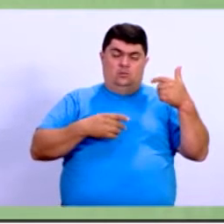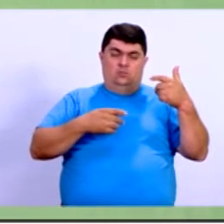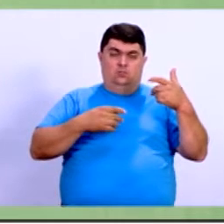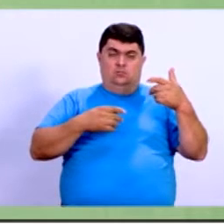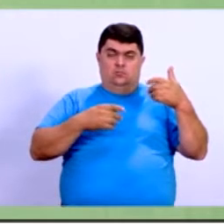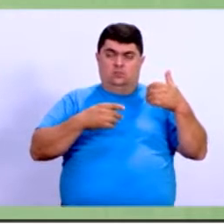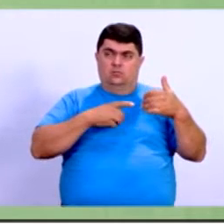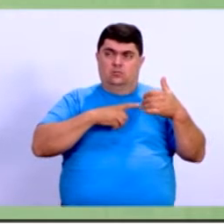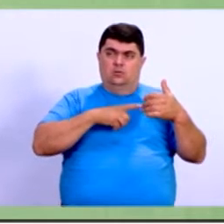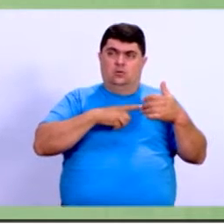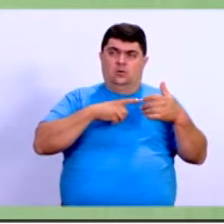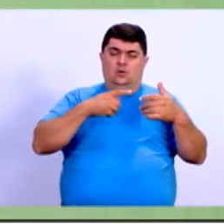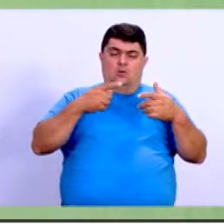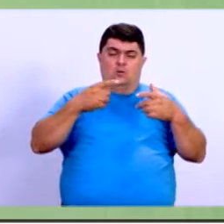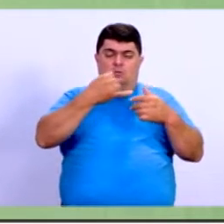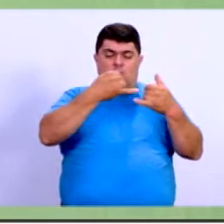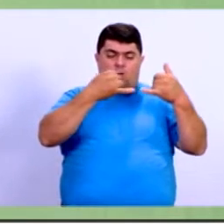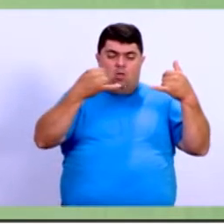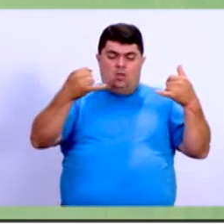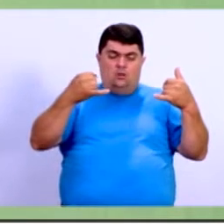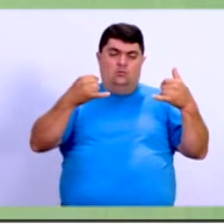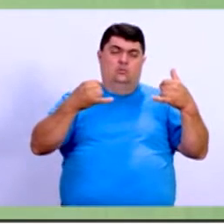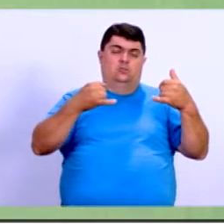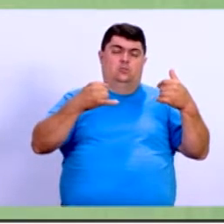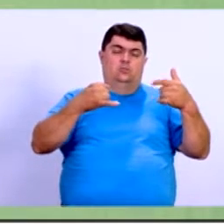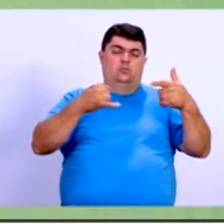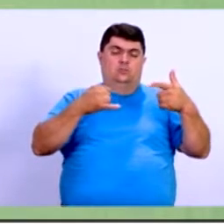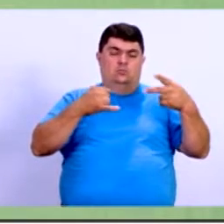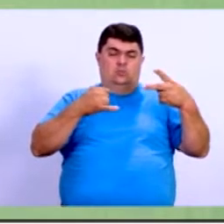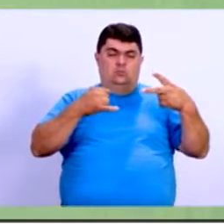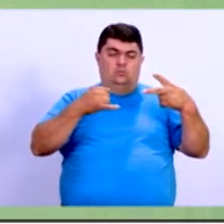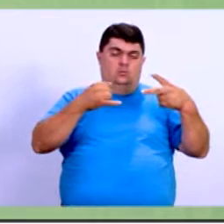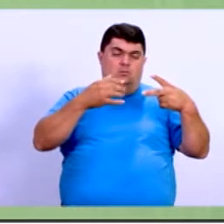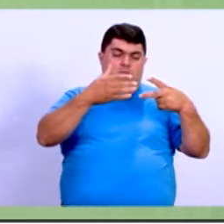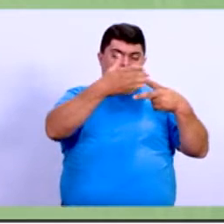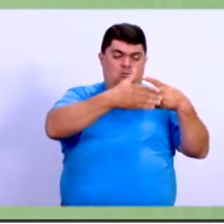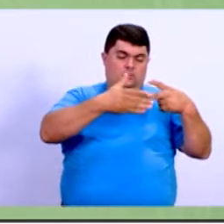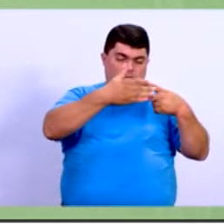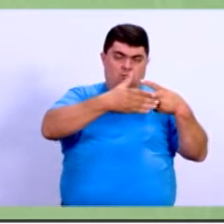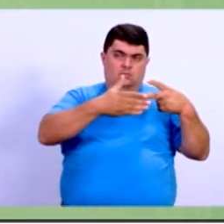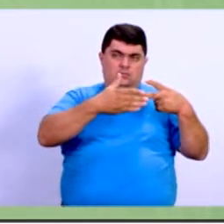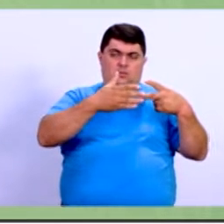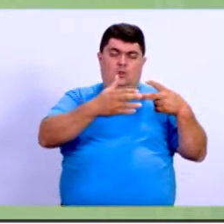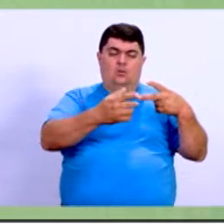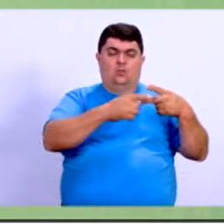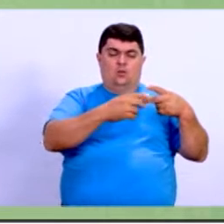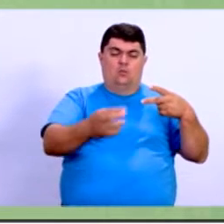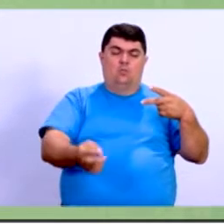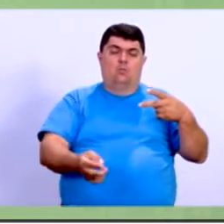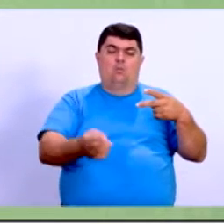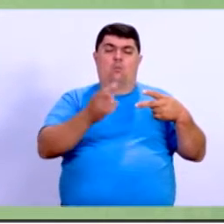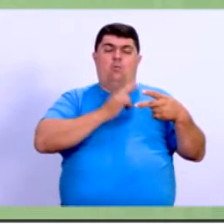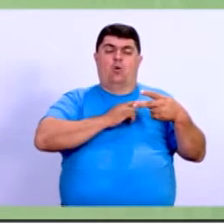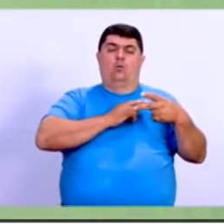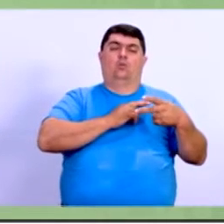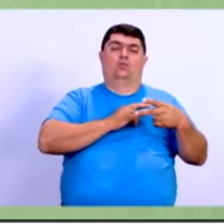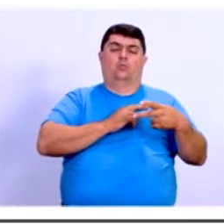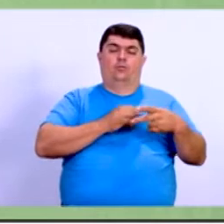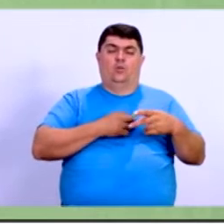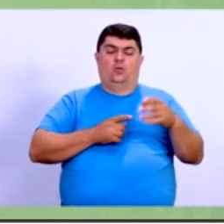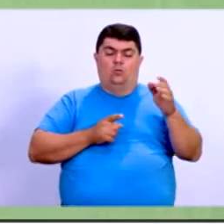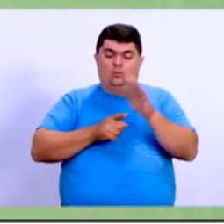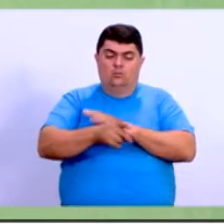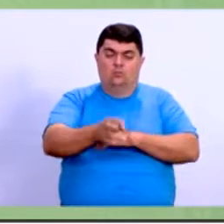mensagem devolvida do processo efetuado. Ela é facultativa.